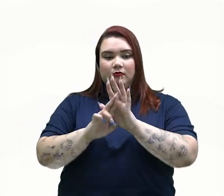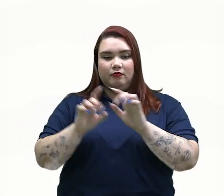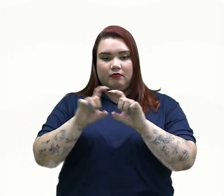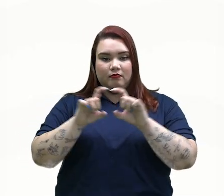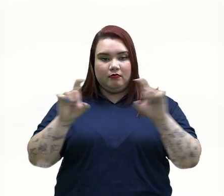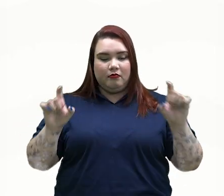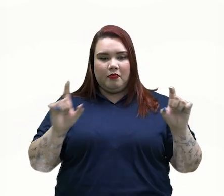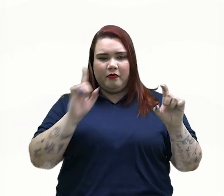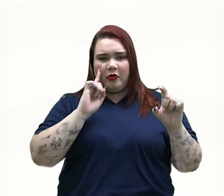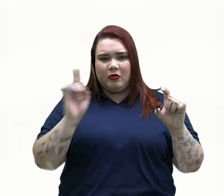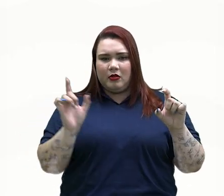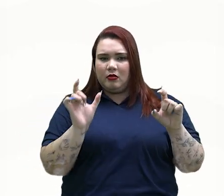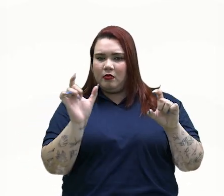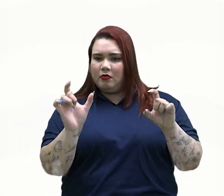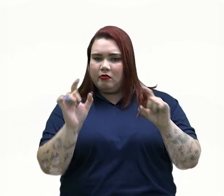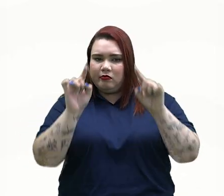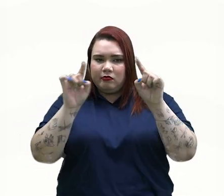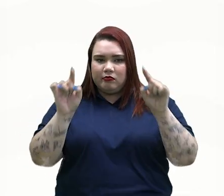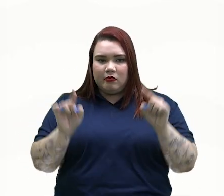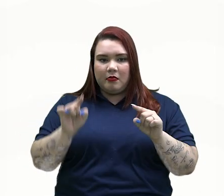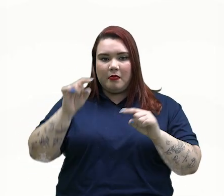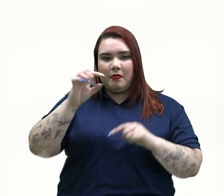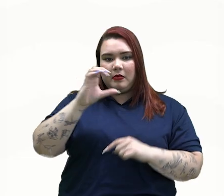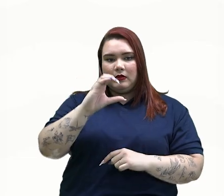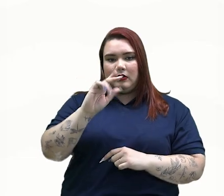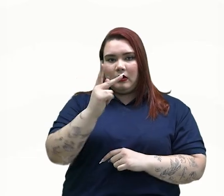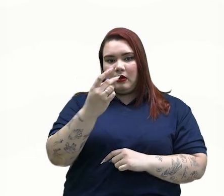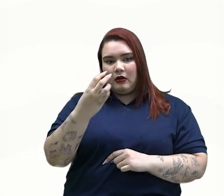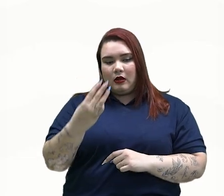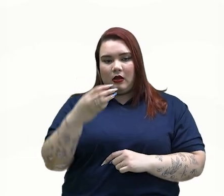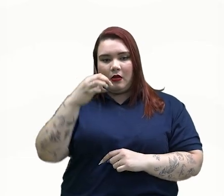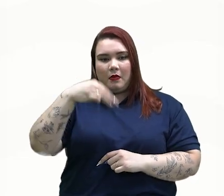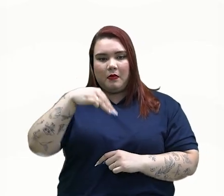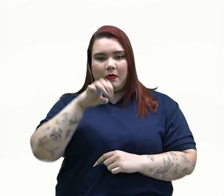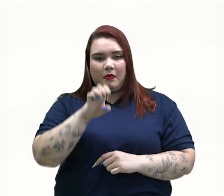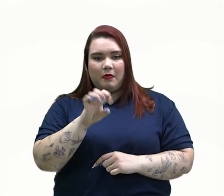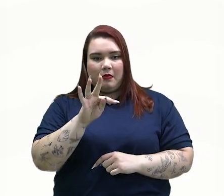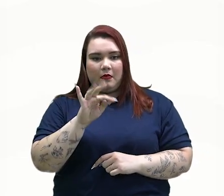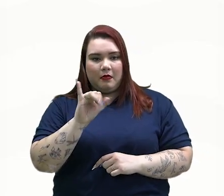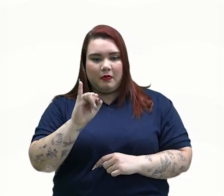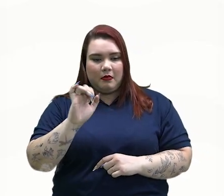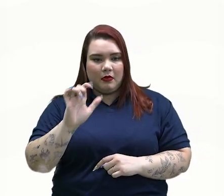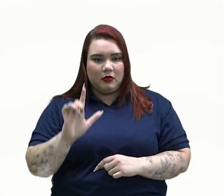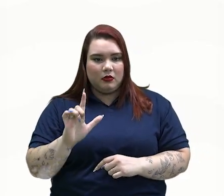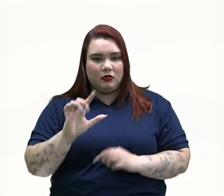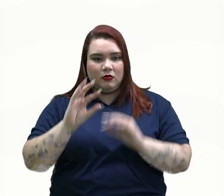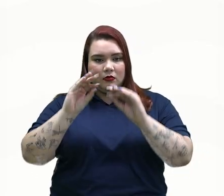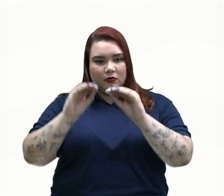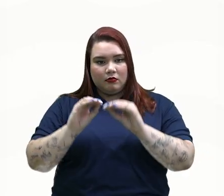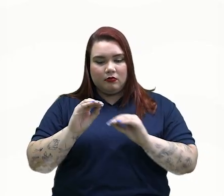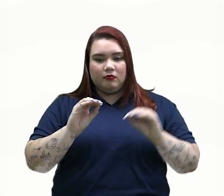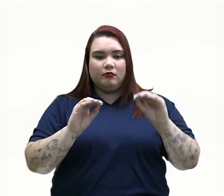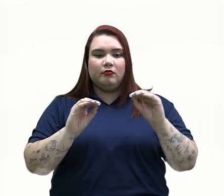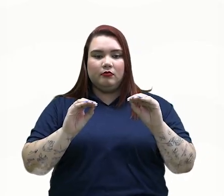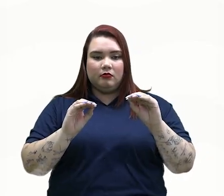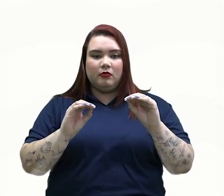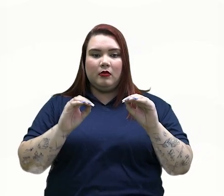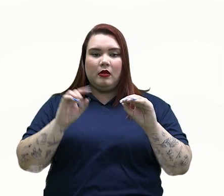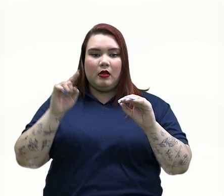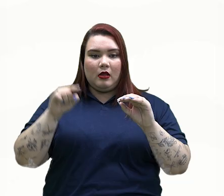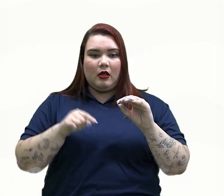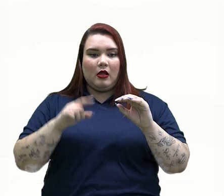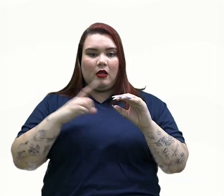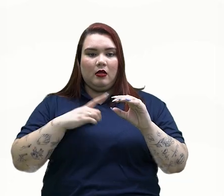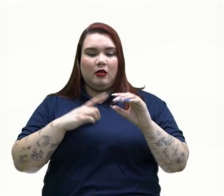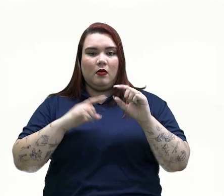bem aqui é de um metil, tá bom? Então, eu vou representá-la aqui embaixo, tá? É uma ramificação,